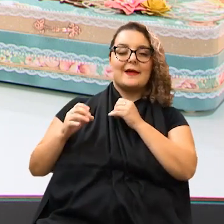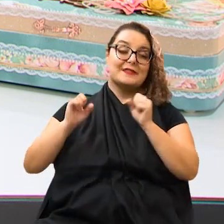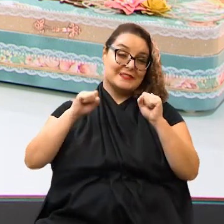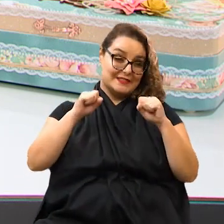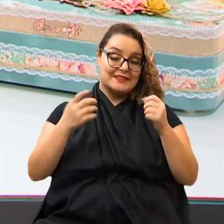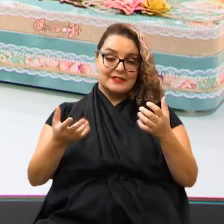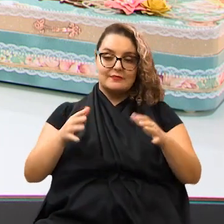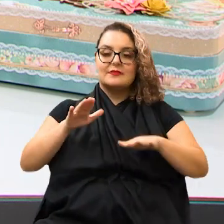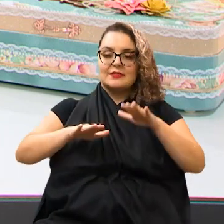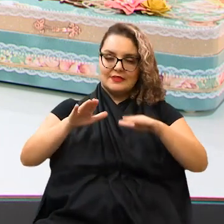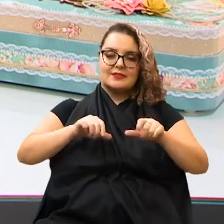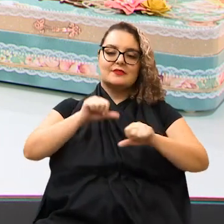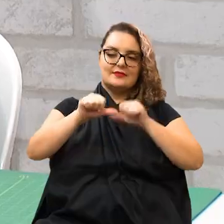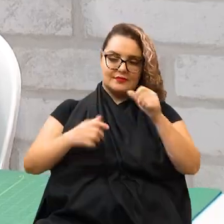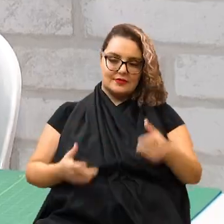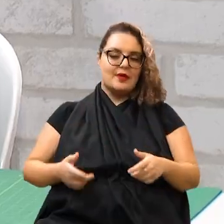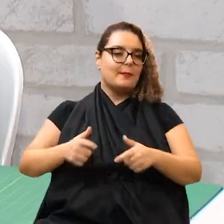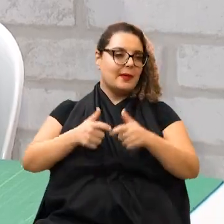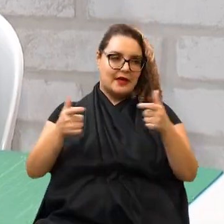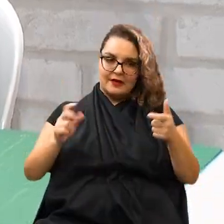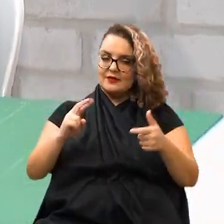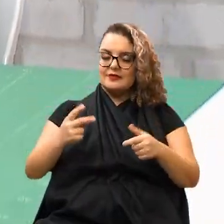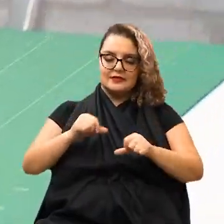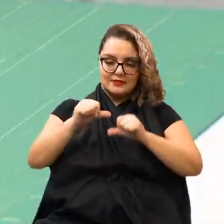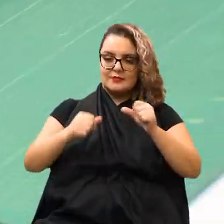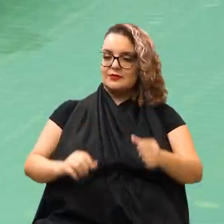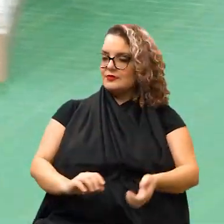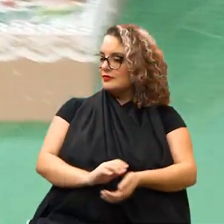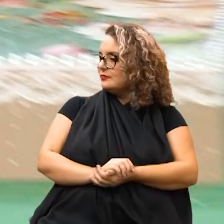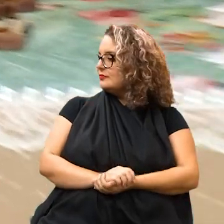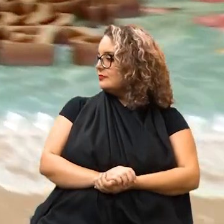E geralmente eu mudo. Geralmente eu mudo.